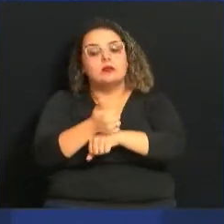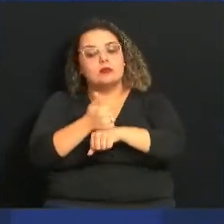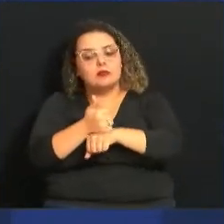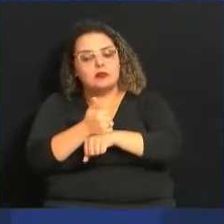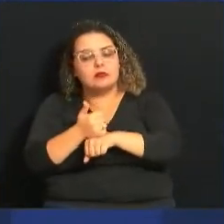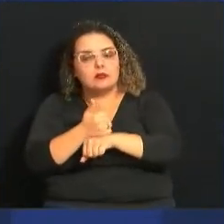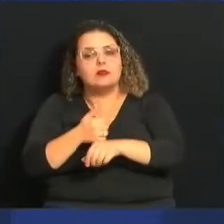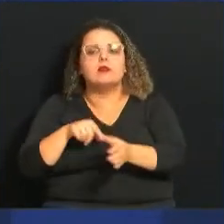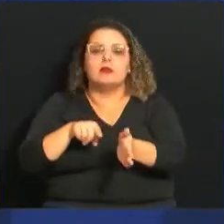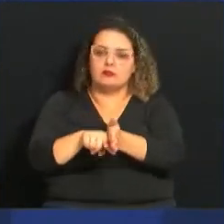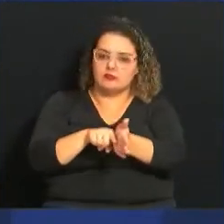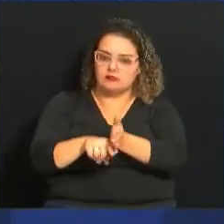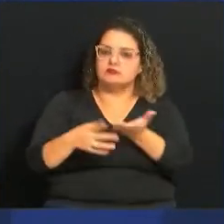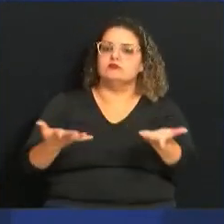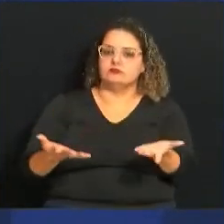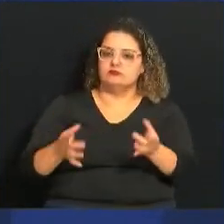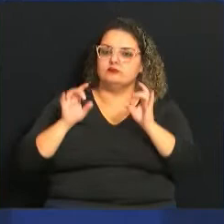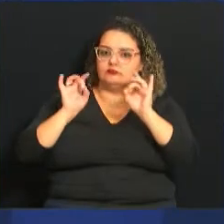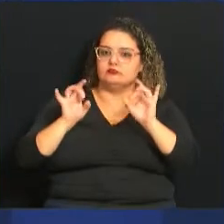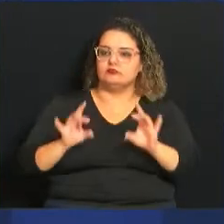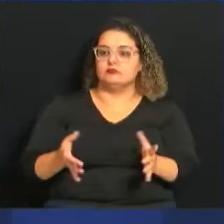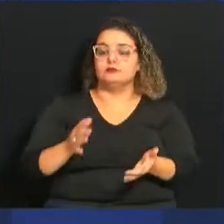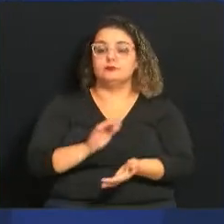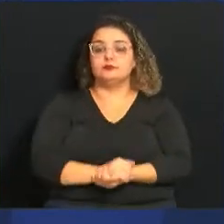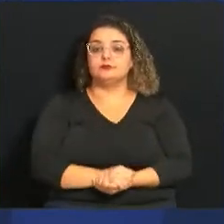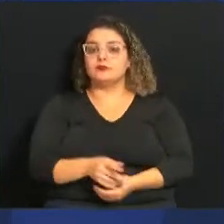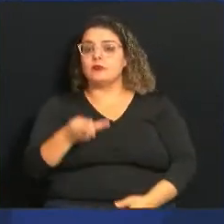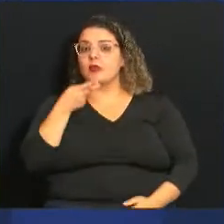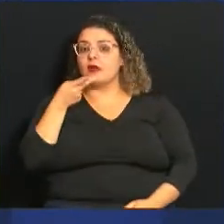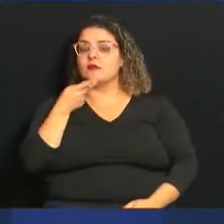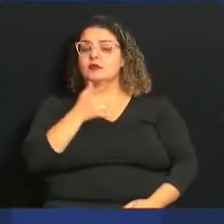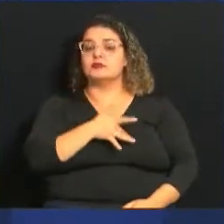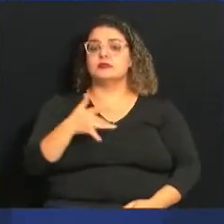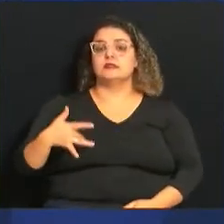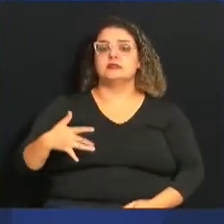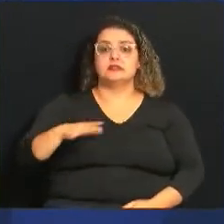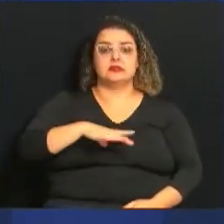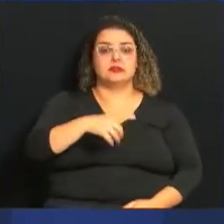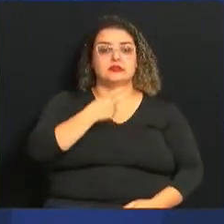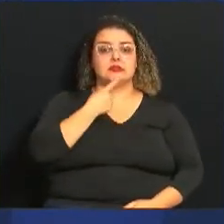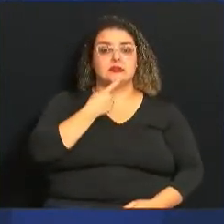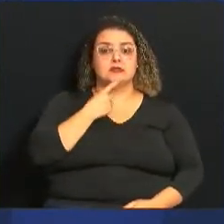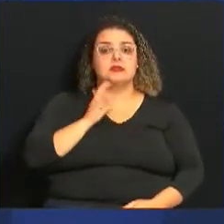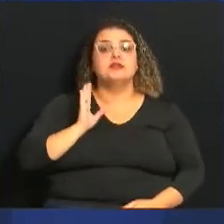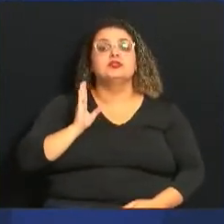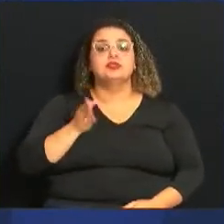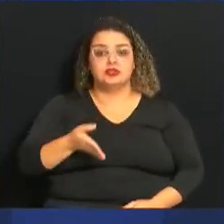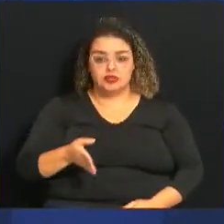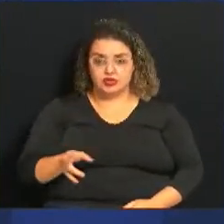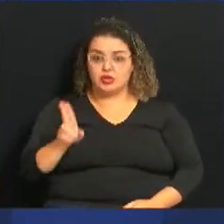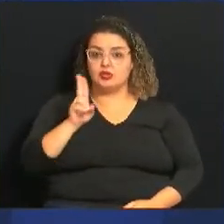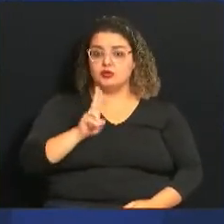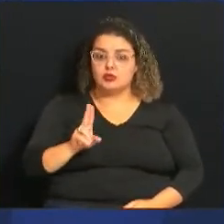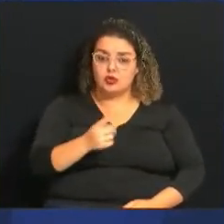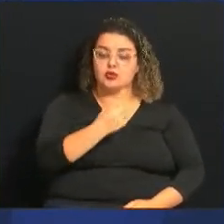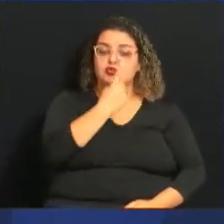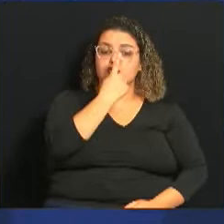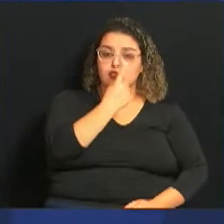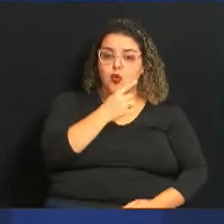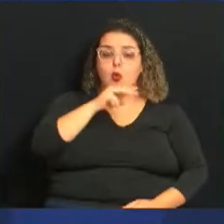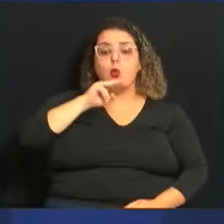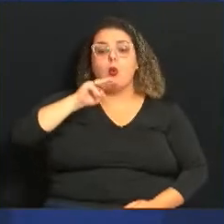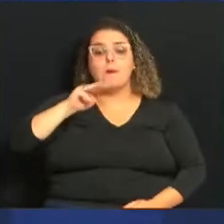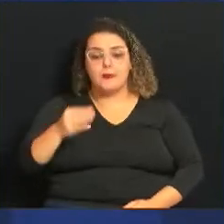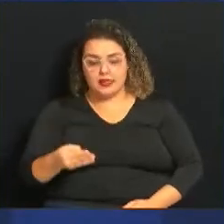um especialista. Falando sobre saúde, a cidade de Campinas já aplicou mais de 1 milhão de